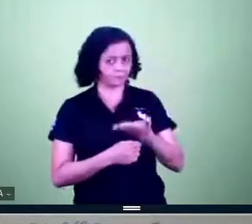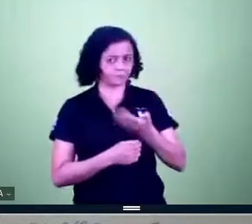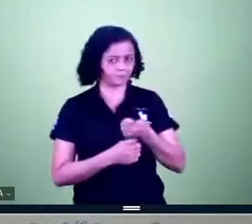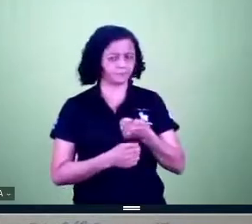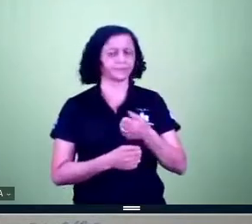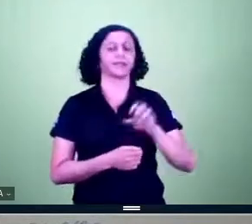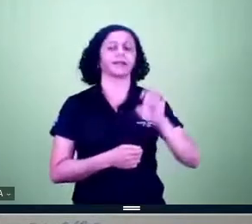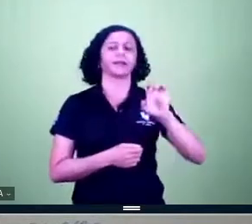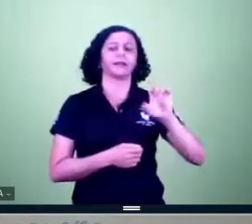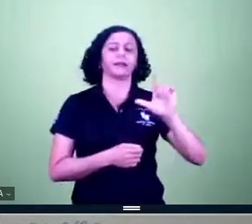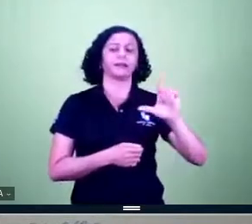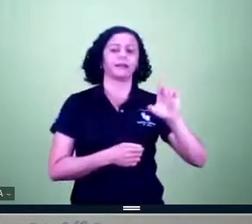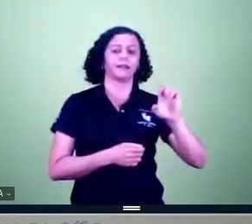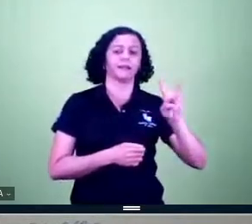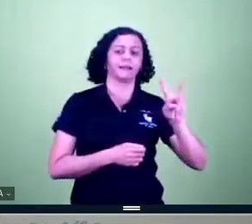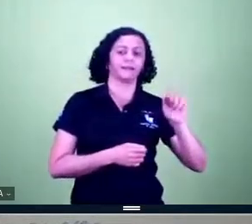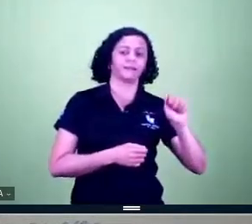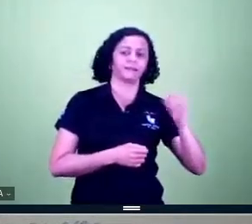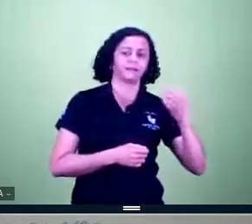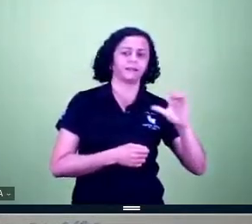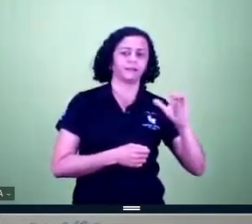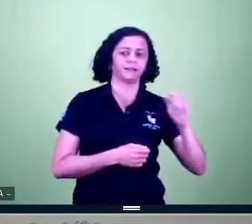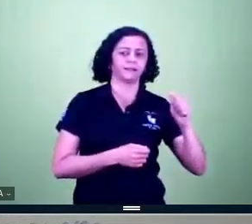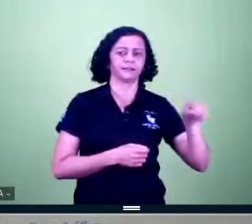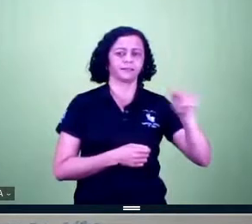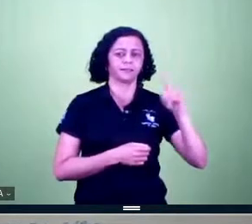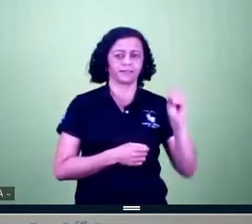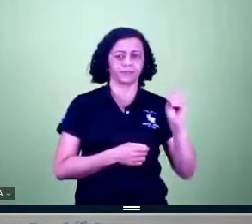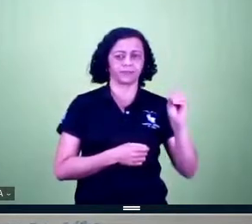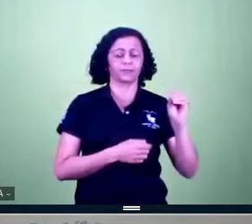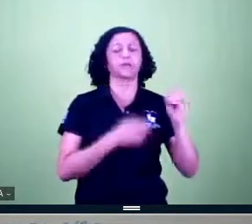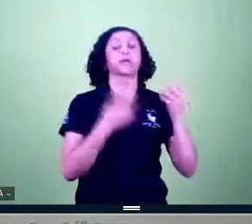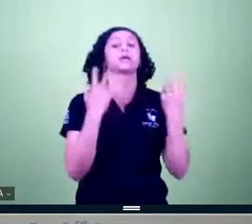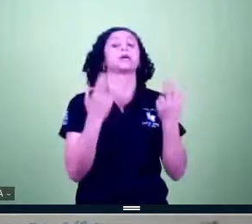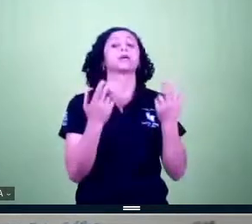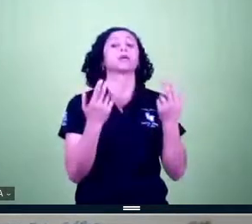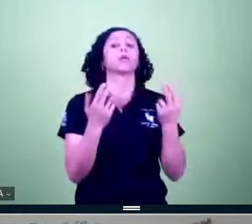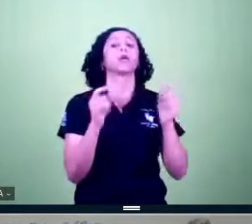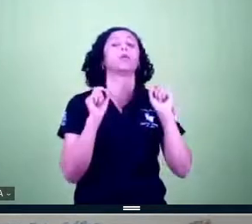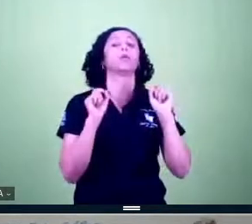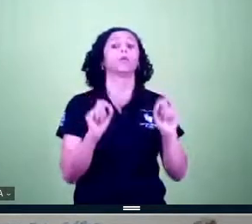a elevação. A elevação tem que ser igual às